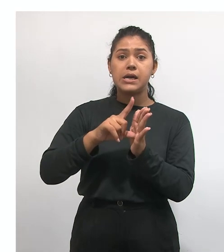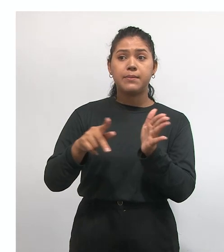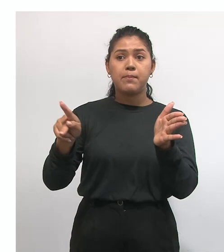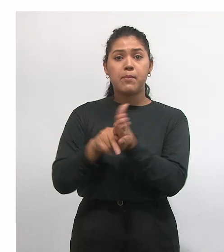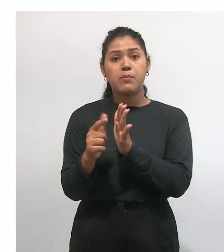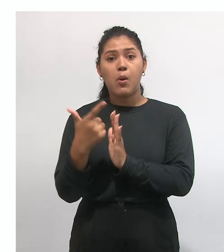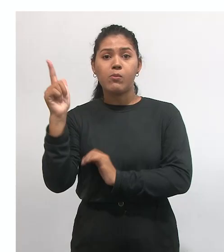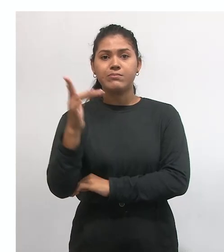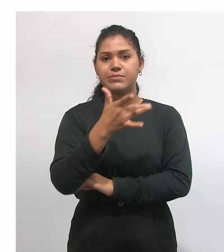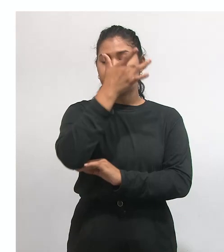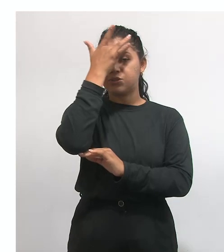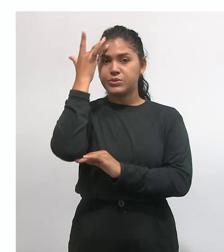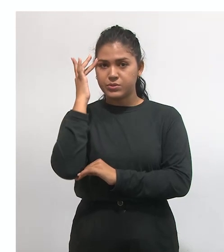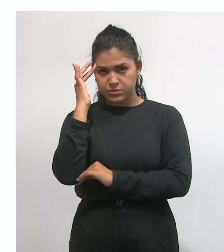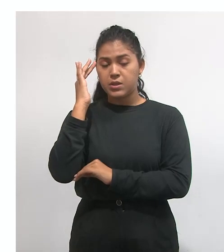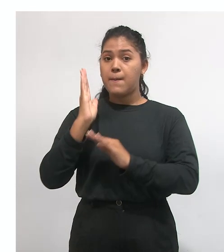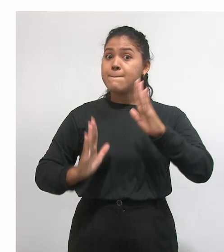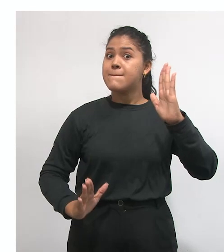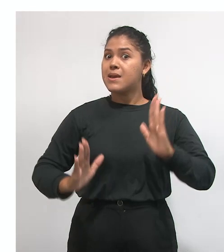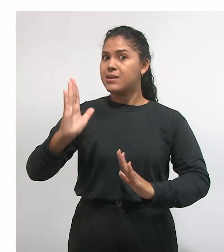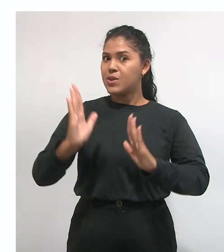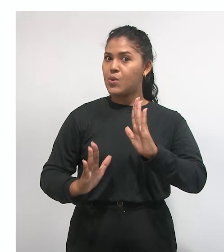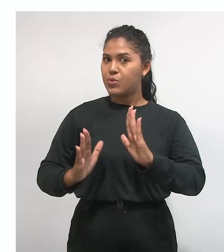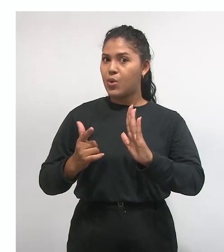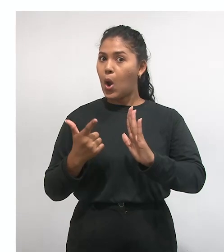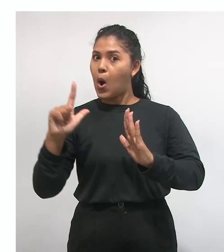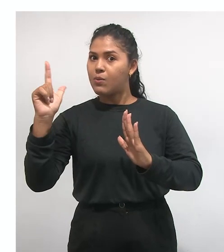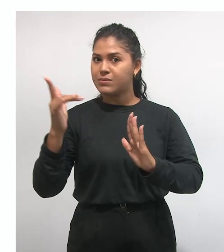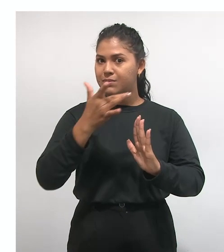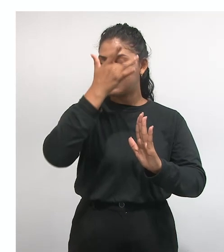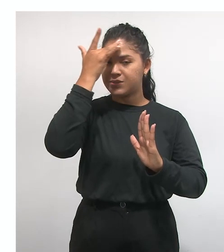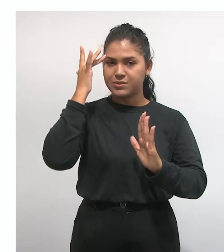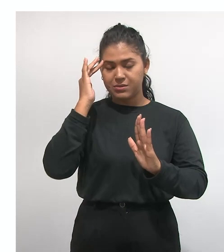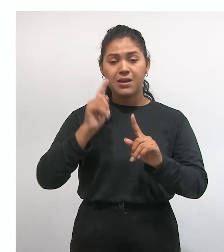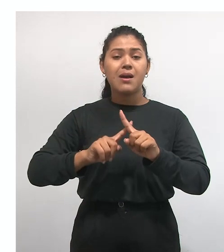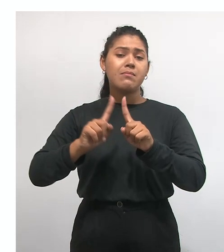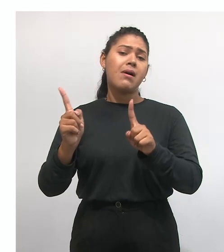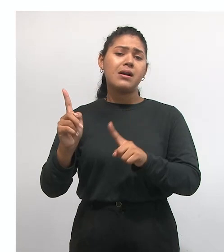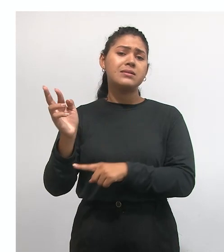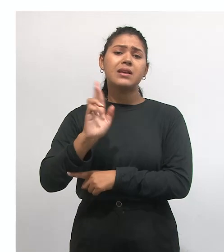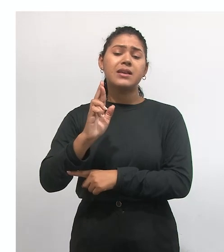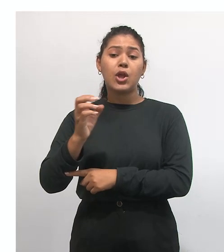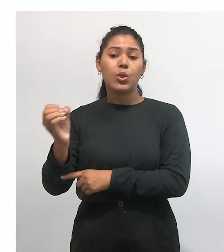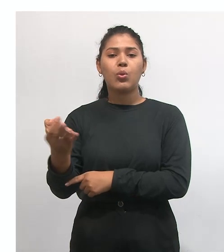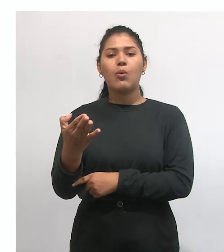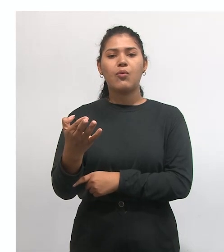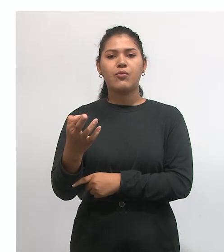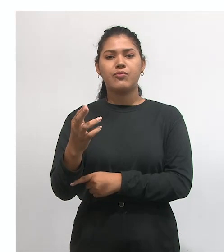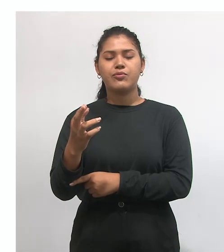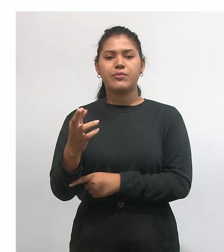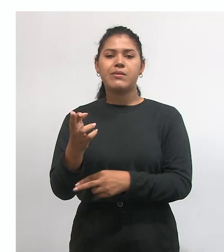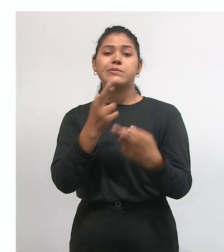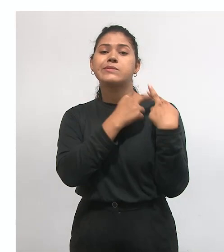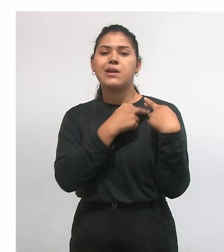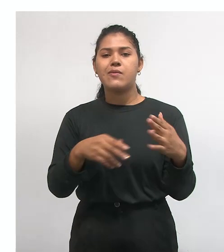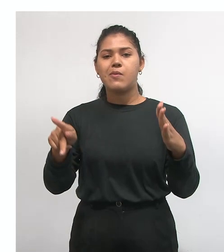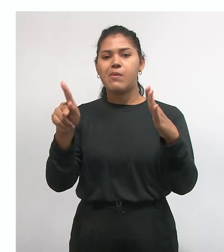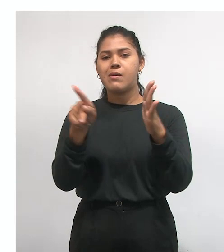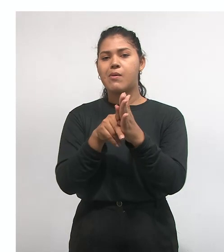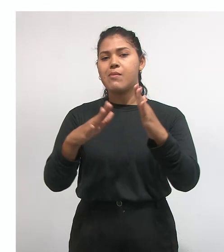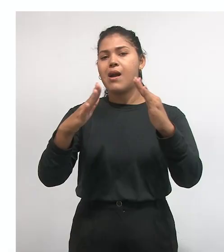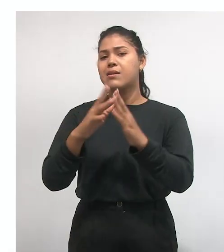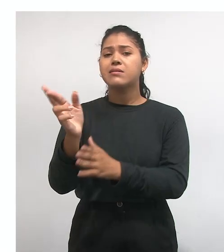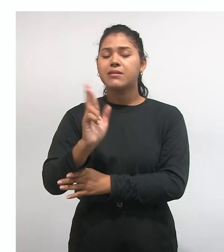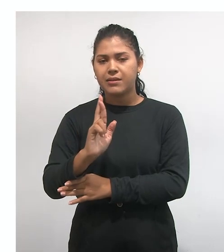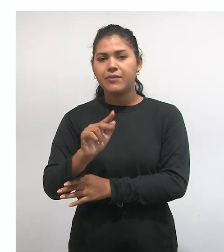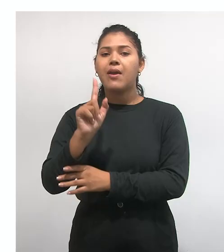IPTU ele aconteceu na propriedade anterior, ou seja, com o antigo dono, se você passar a ser o proprietário desse